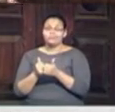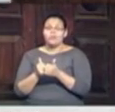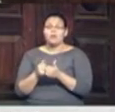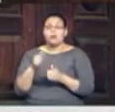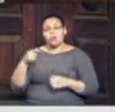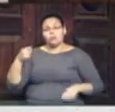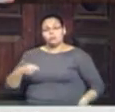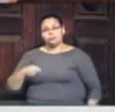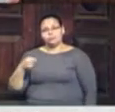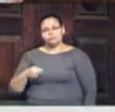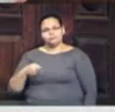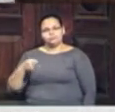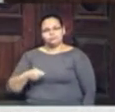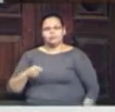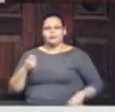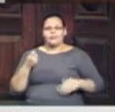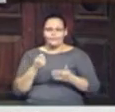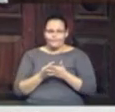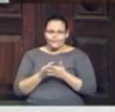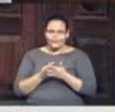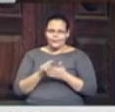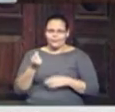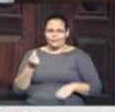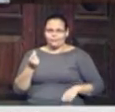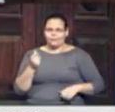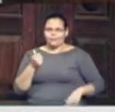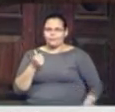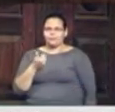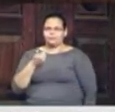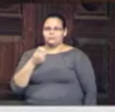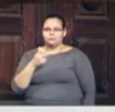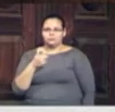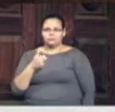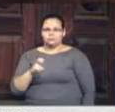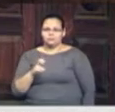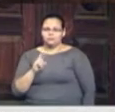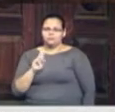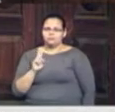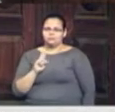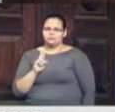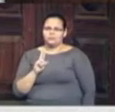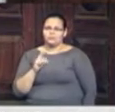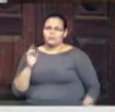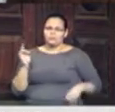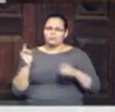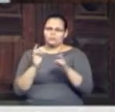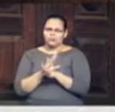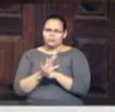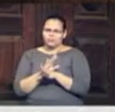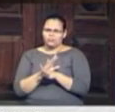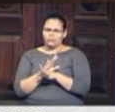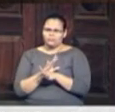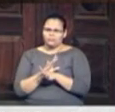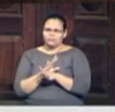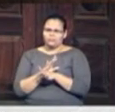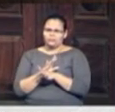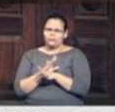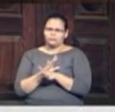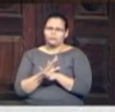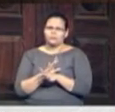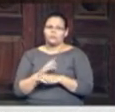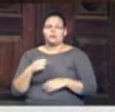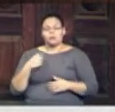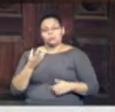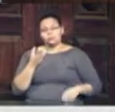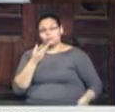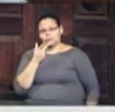que obrigatoriamente pagar tarifa de R$ 11. E, para terminar, senhor presidente,